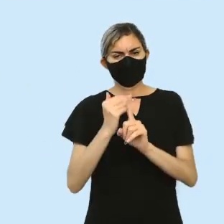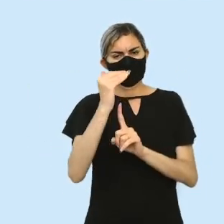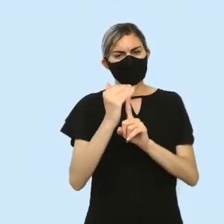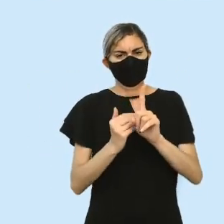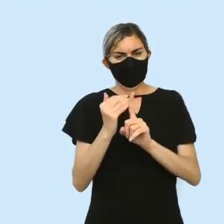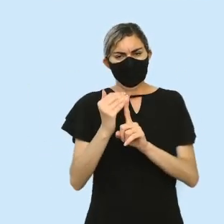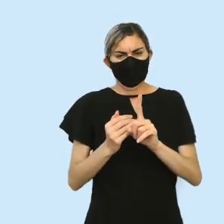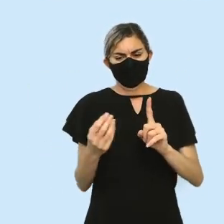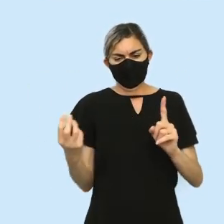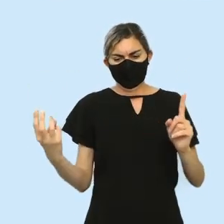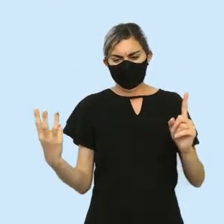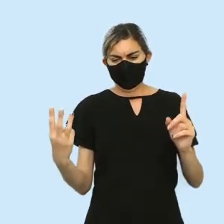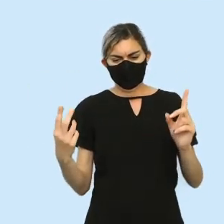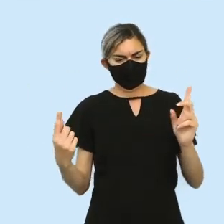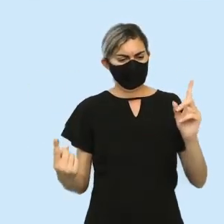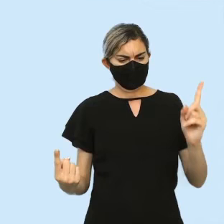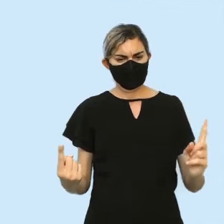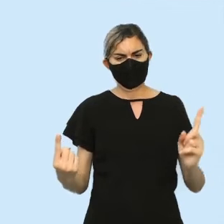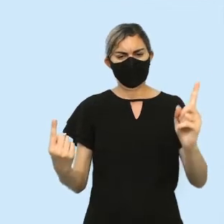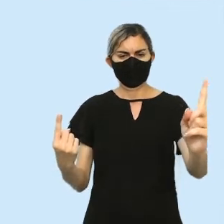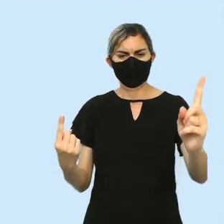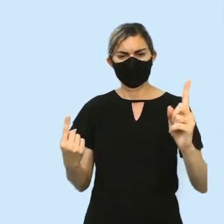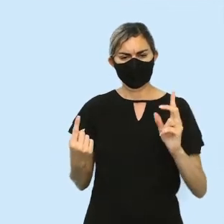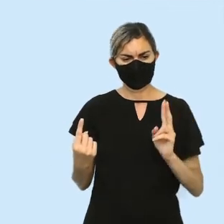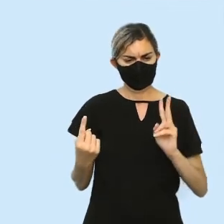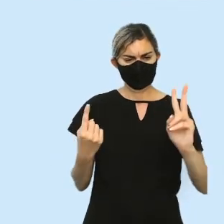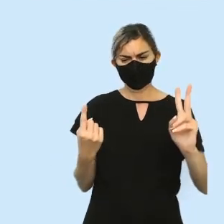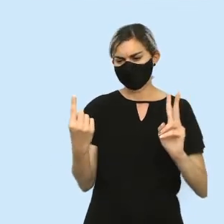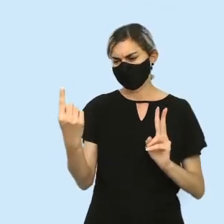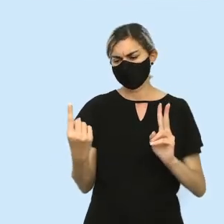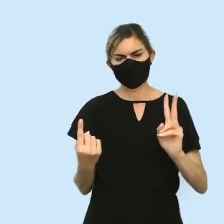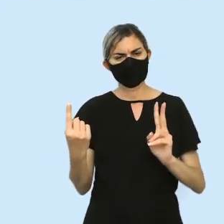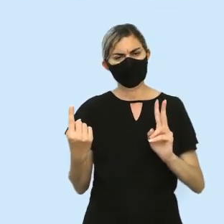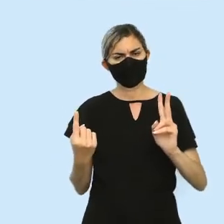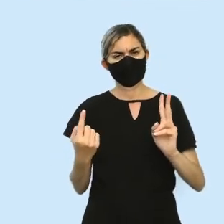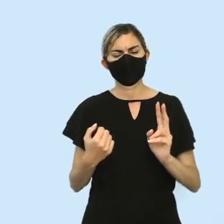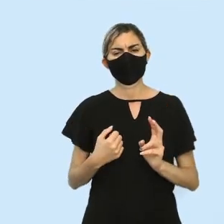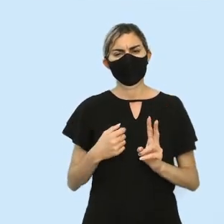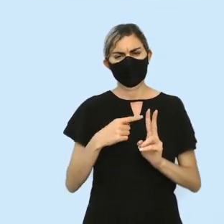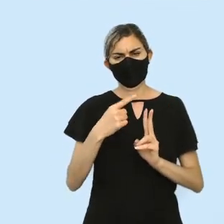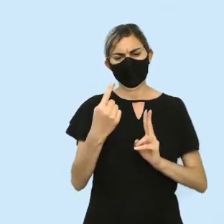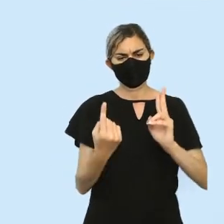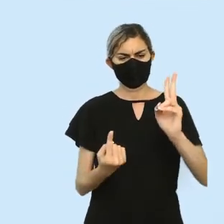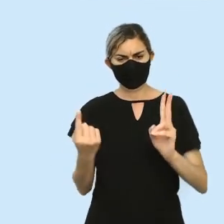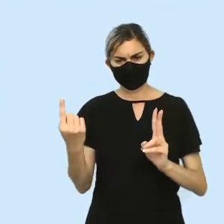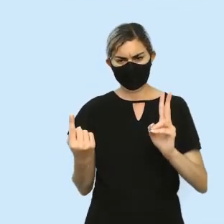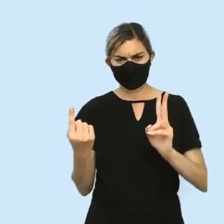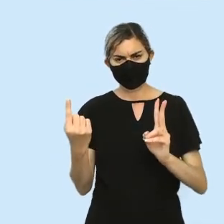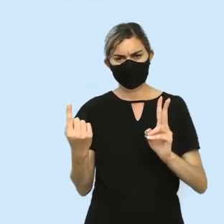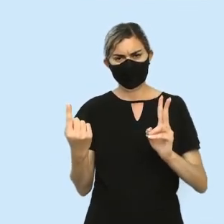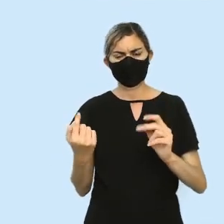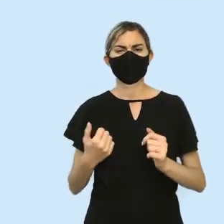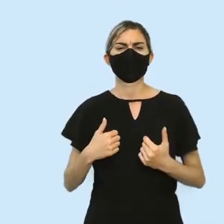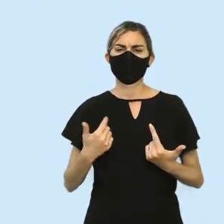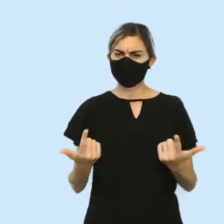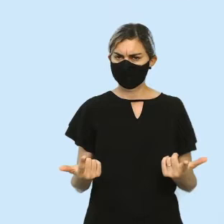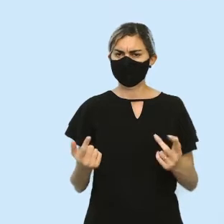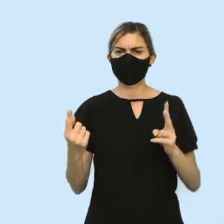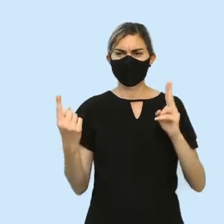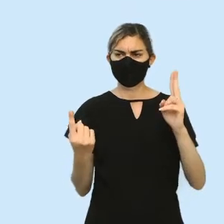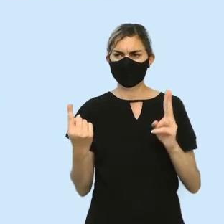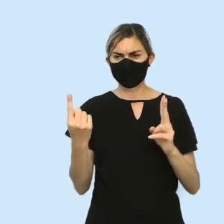com um terceiro. Se dois corpos estão em equilíbrio térmico com um terceiro,